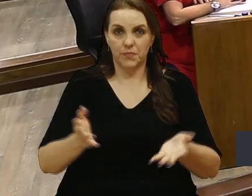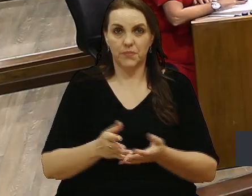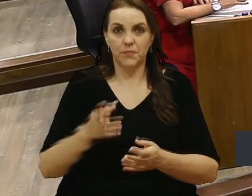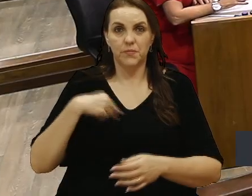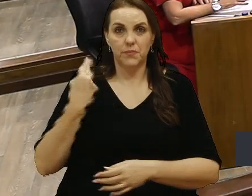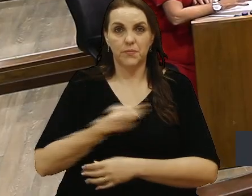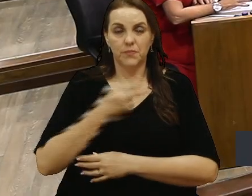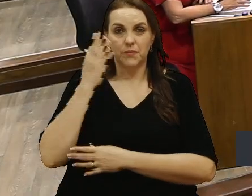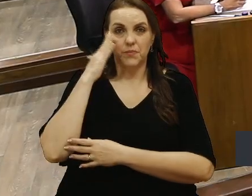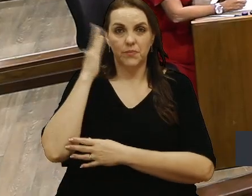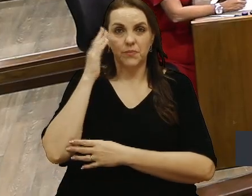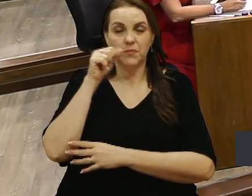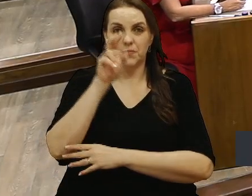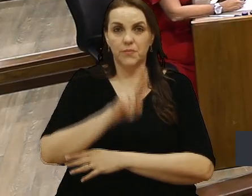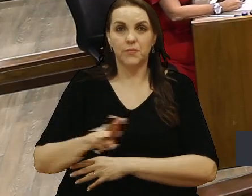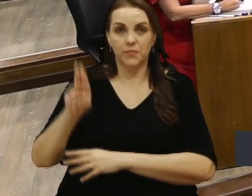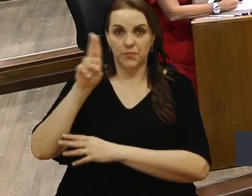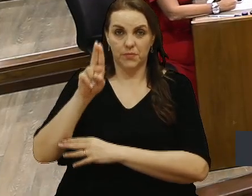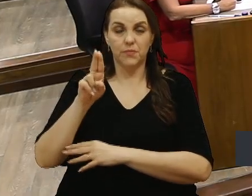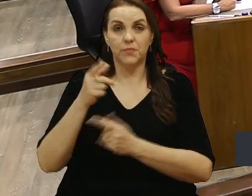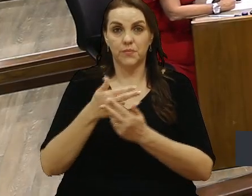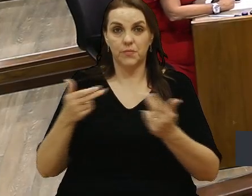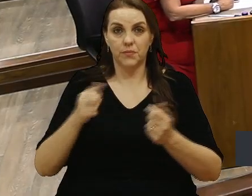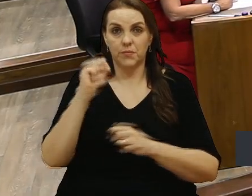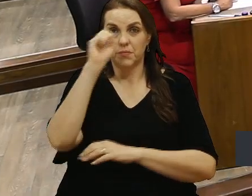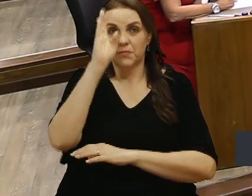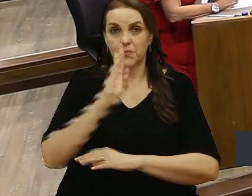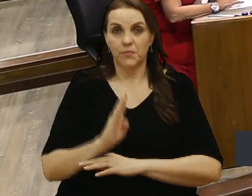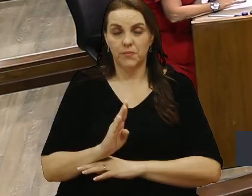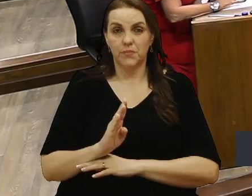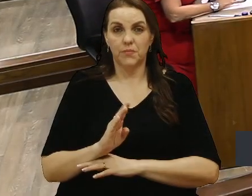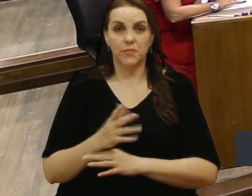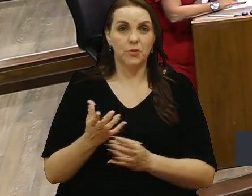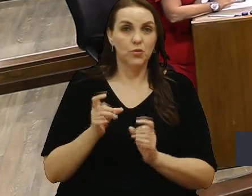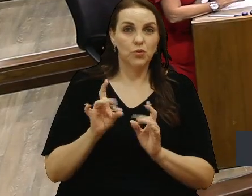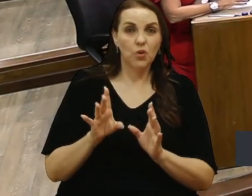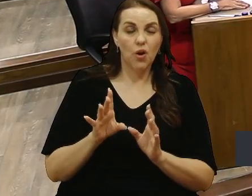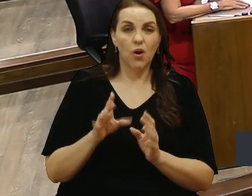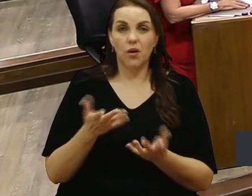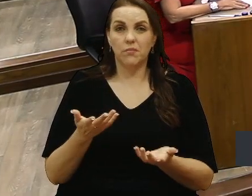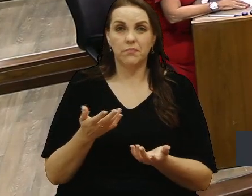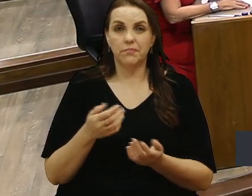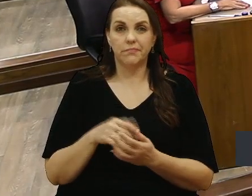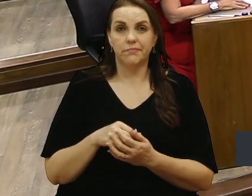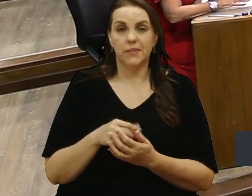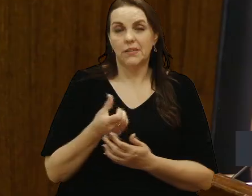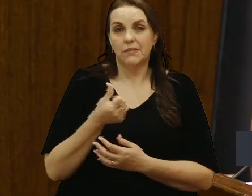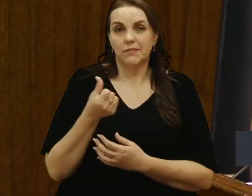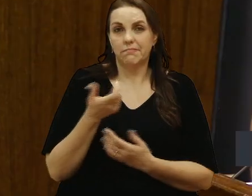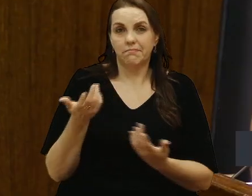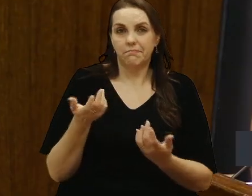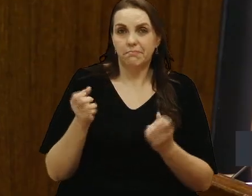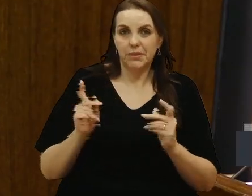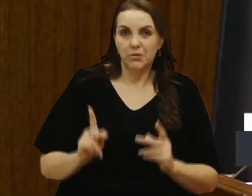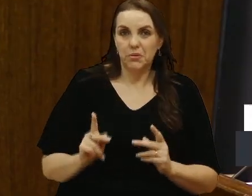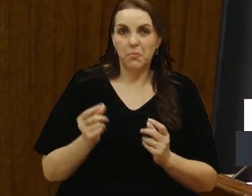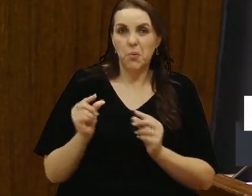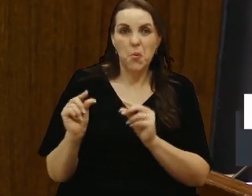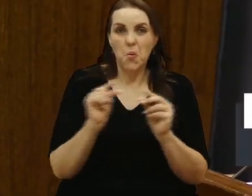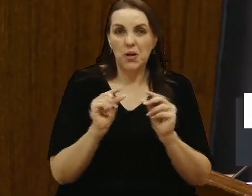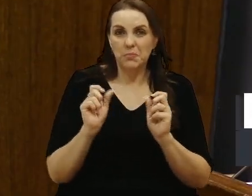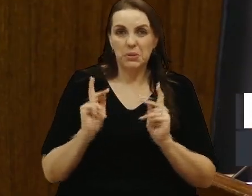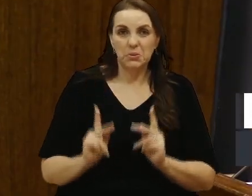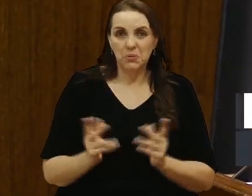sabemos que a universidade, muita coisa no Brasil era para uma meia dúzia apenas, né? Mas as universidades eram apenas para a elite, para os filhos da